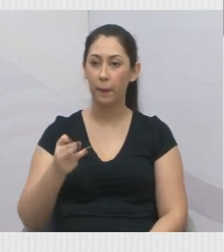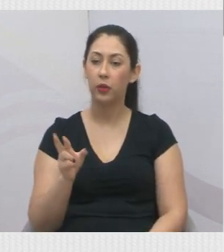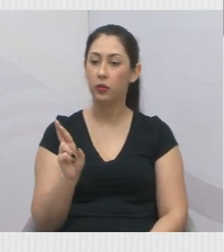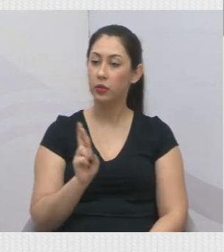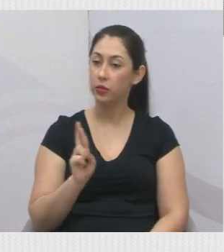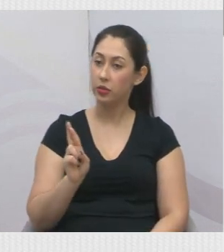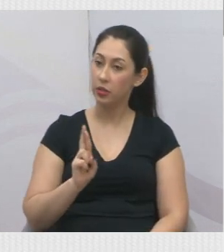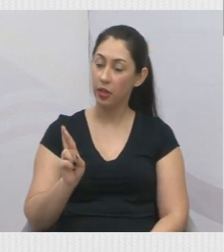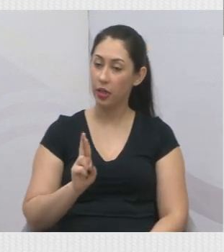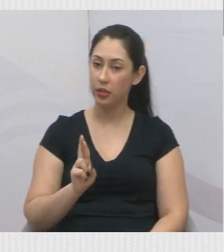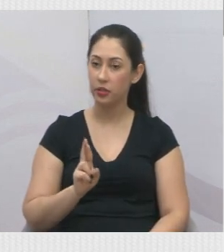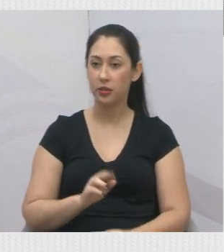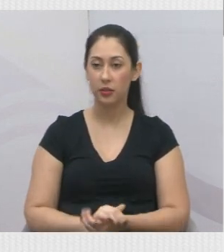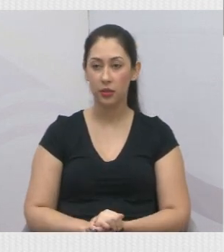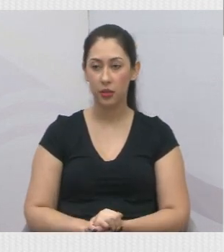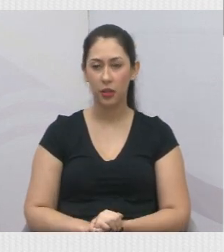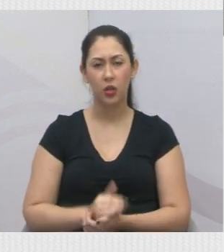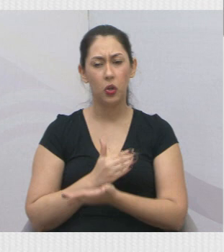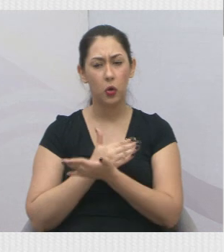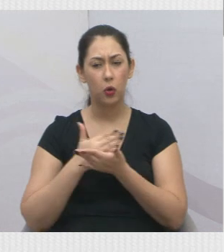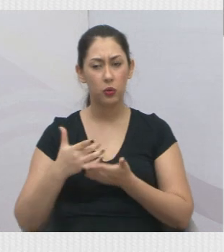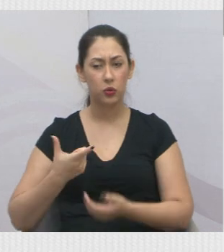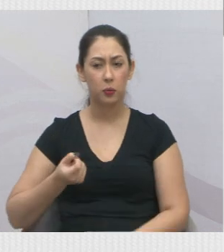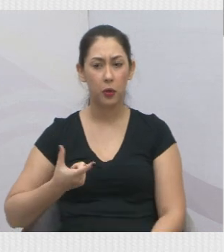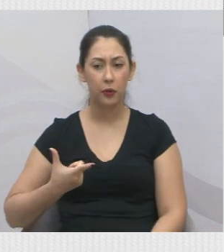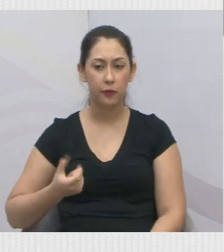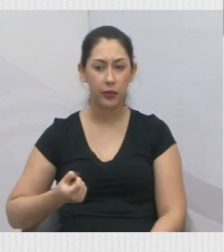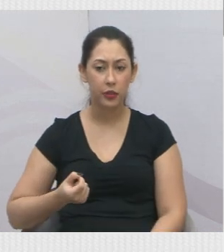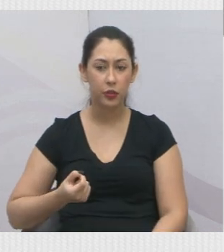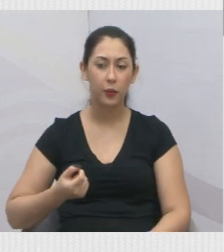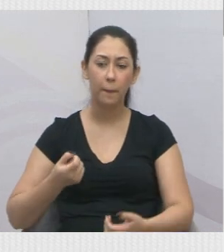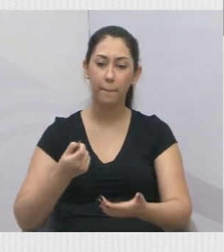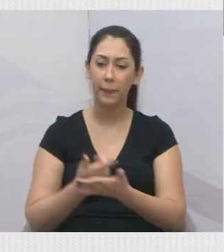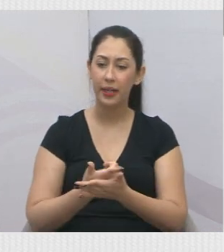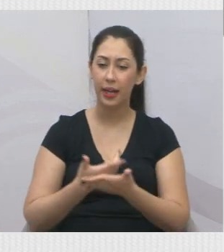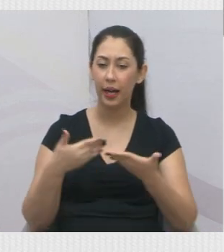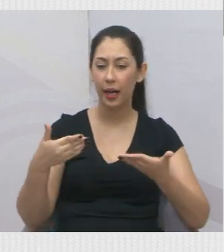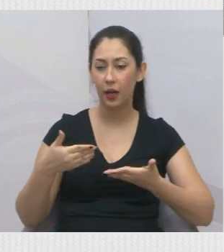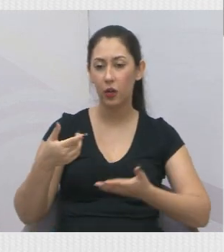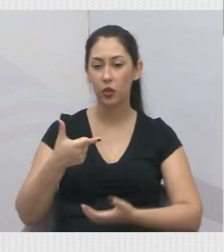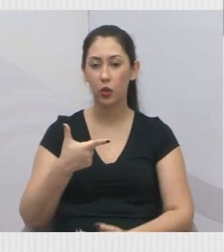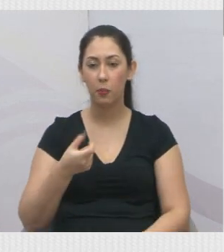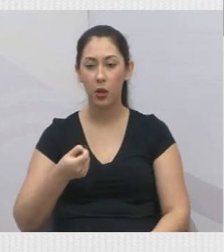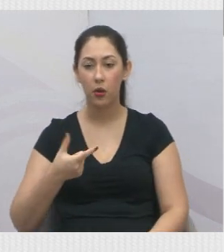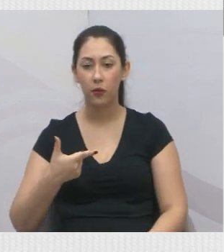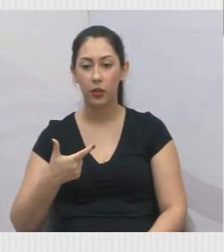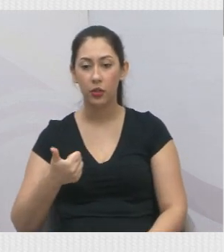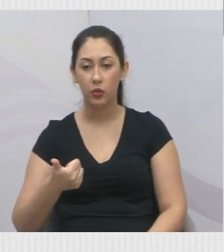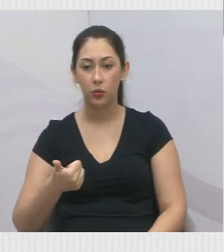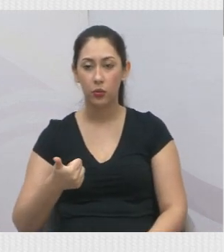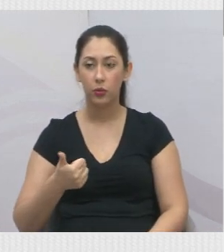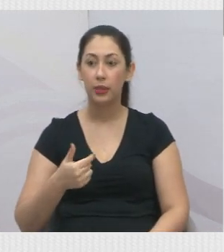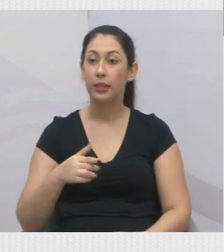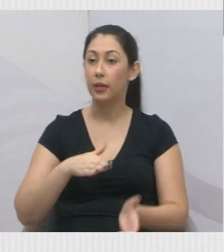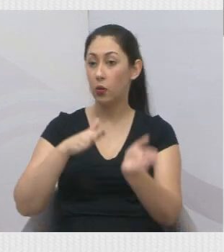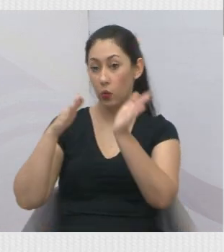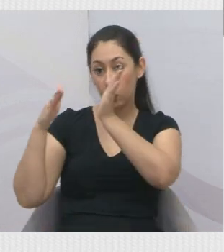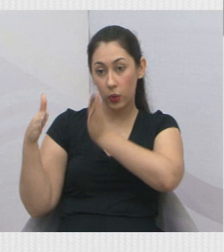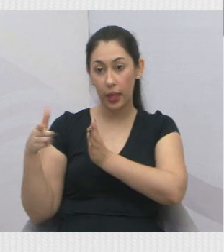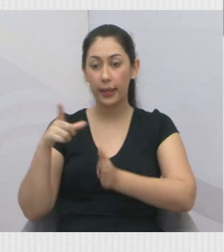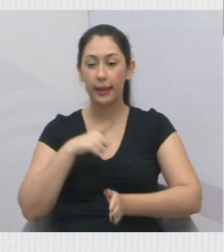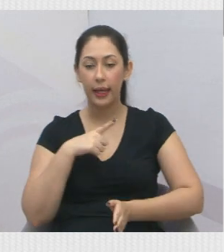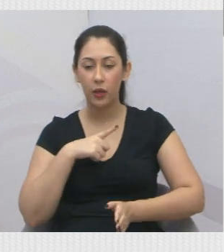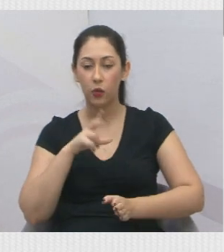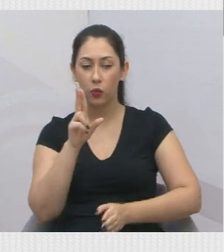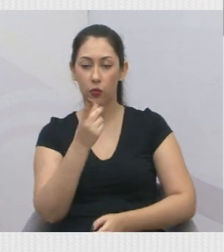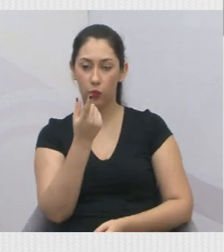R$ 25.873.037. Isso, valores vindo de 2020 para 2021, para ser quitados em 2021. Do lado, tem um pago, que vai ser aberto agora.